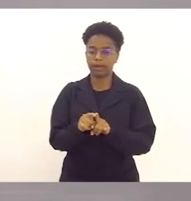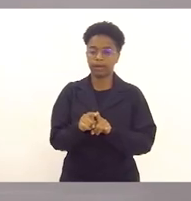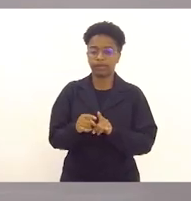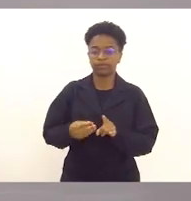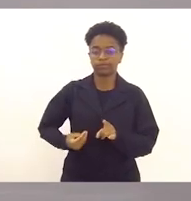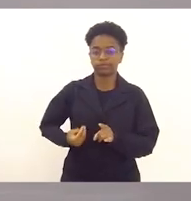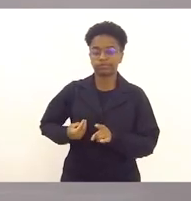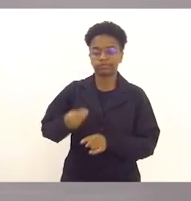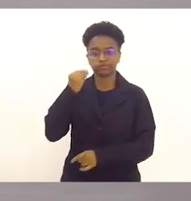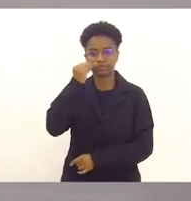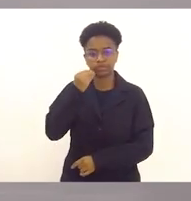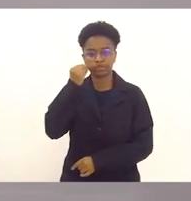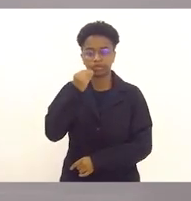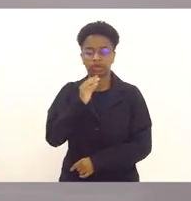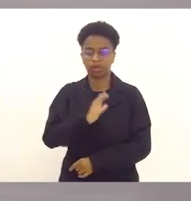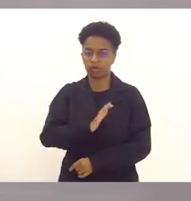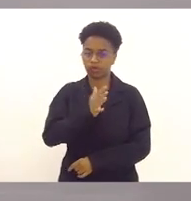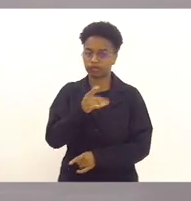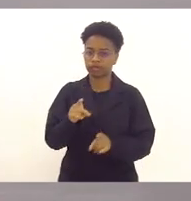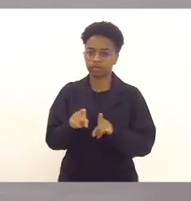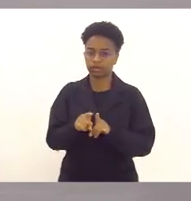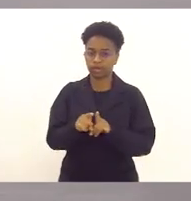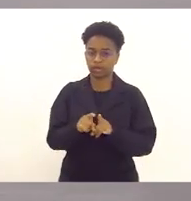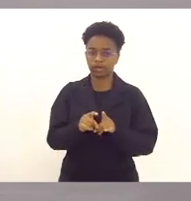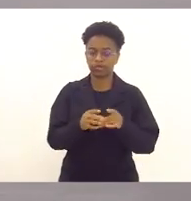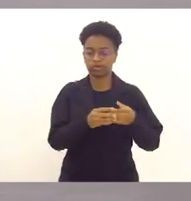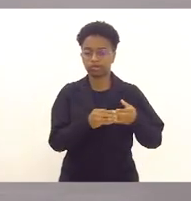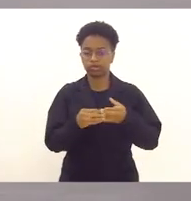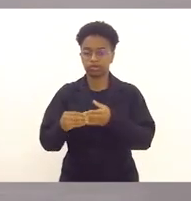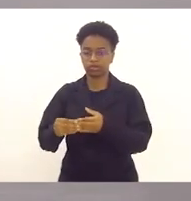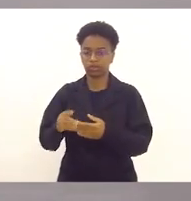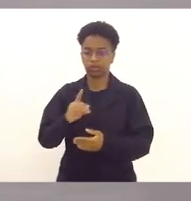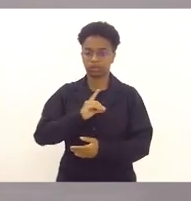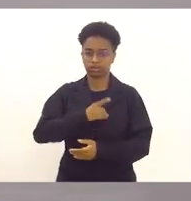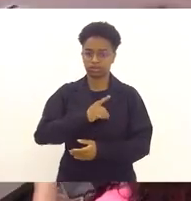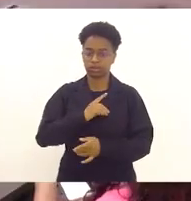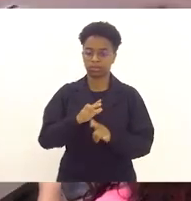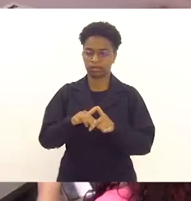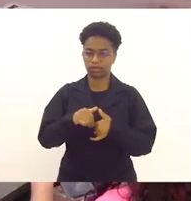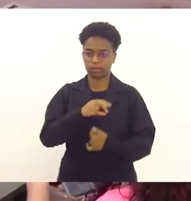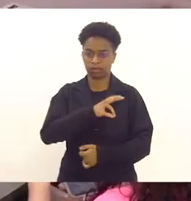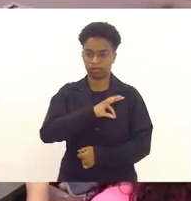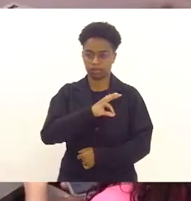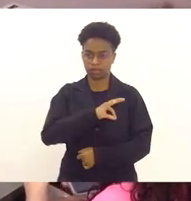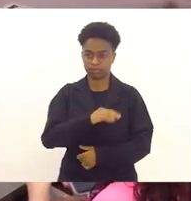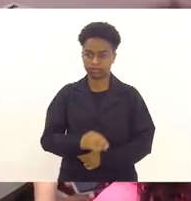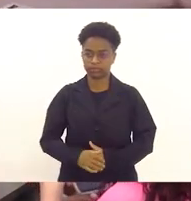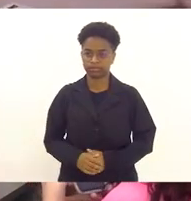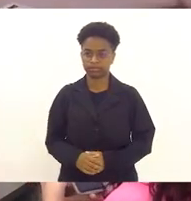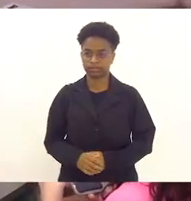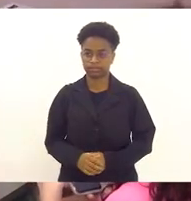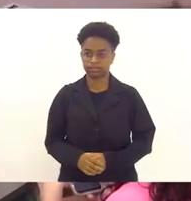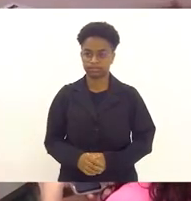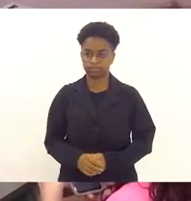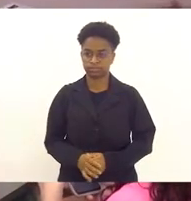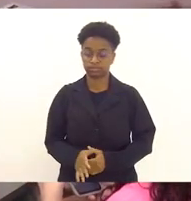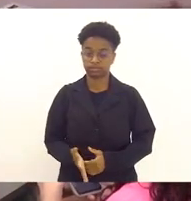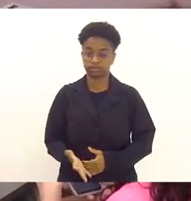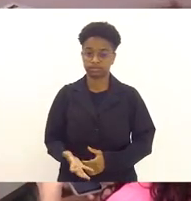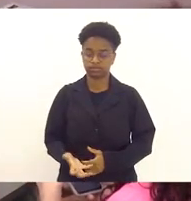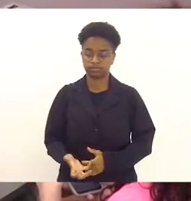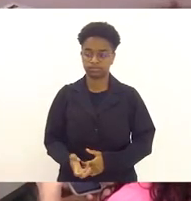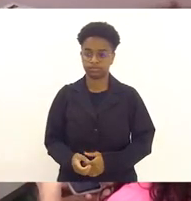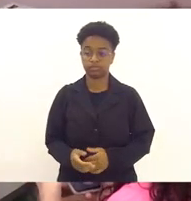na condução a delegacia por policiais militares né essa situação inclusive